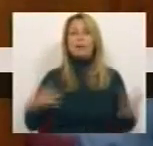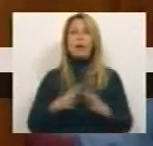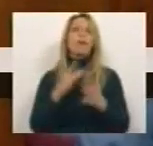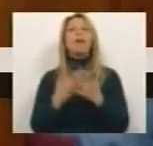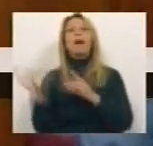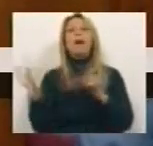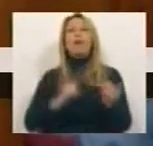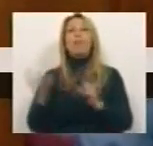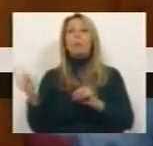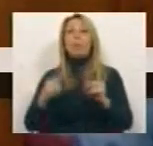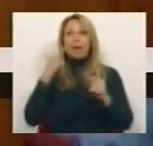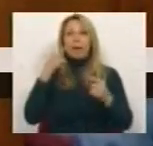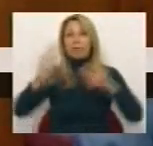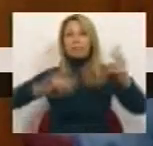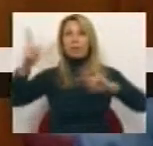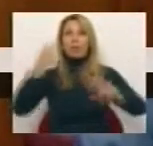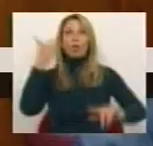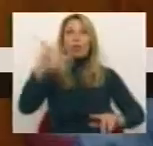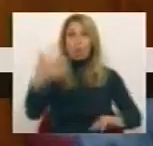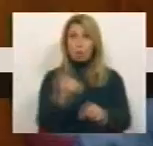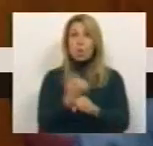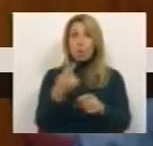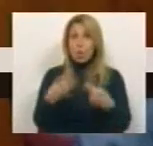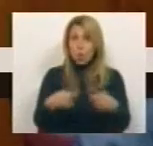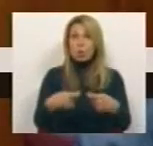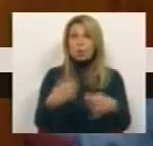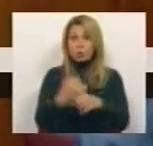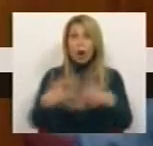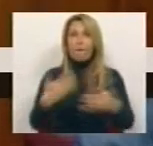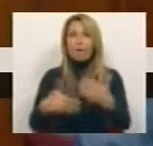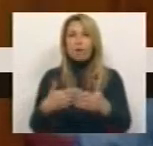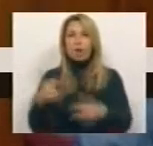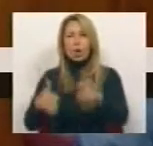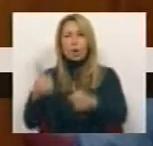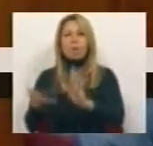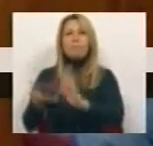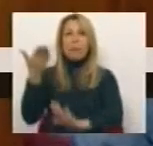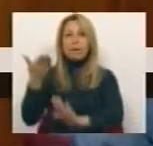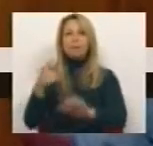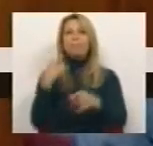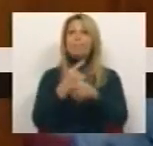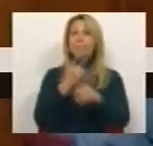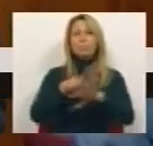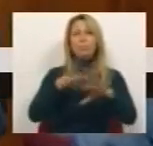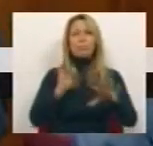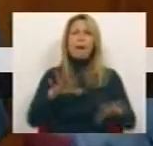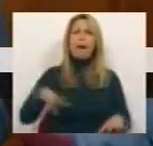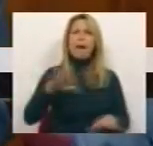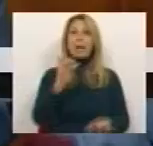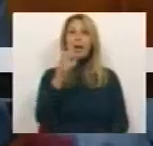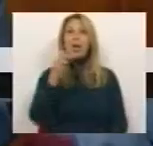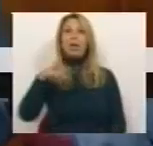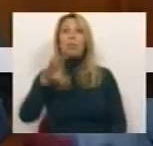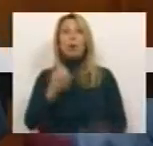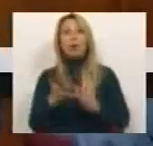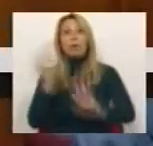mobilidade do futuro, com custos operacionais cada vez mais competitivos. Ainda no domínio da descarbonização, um dos